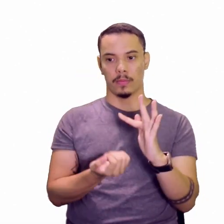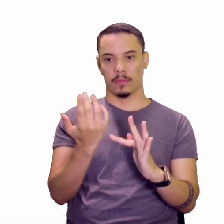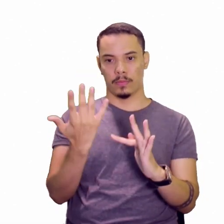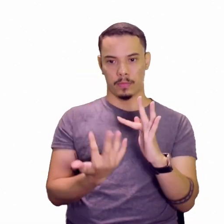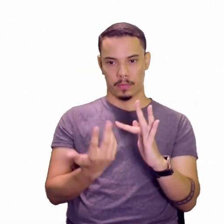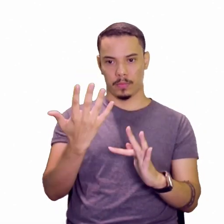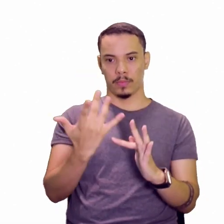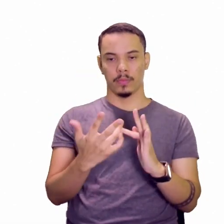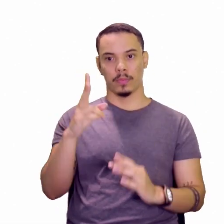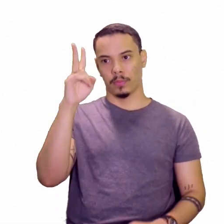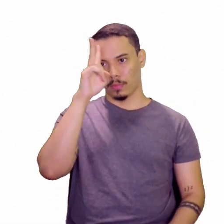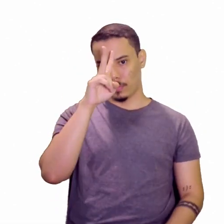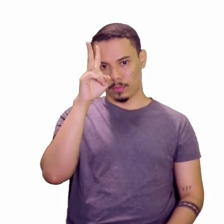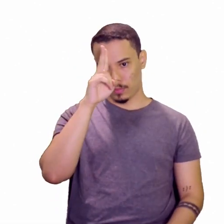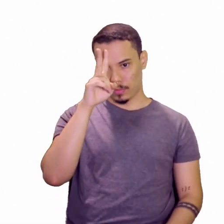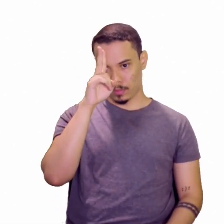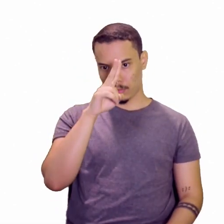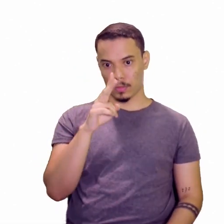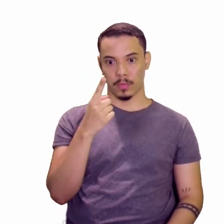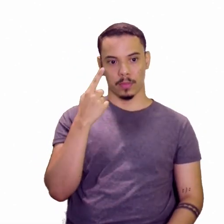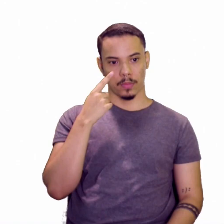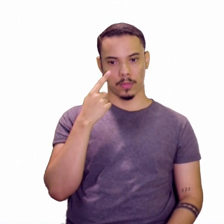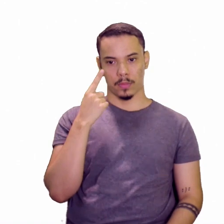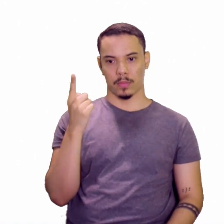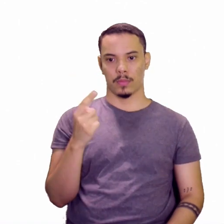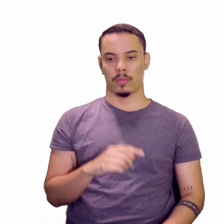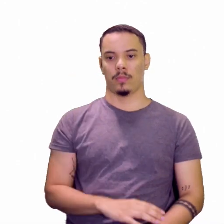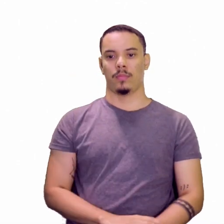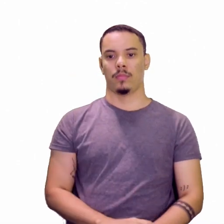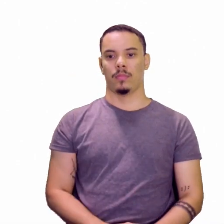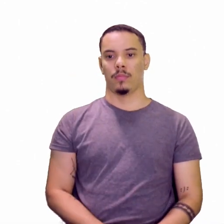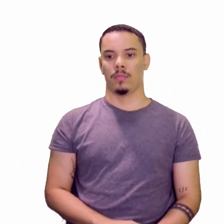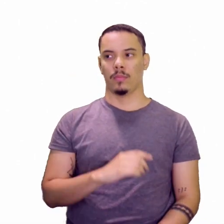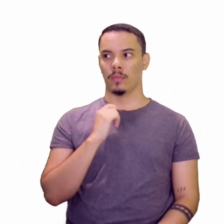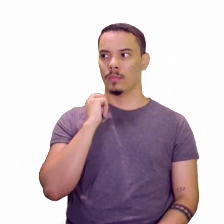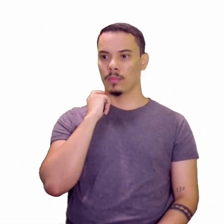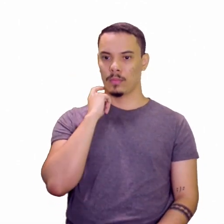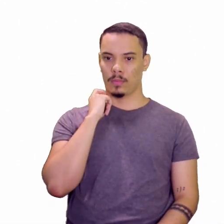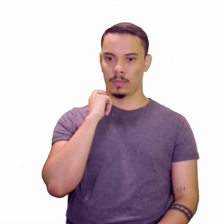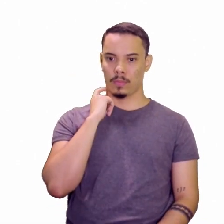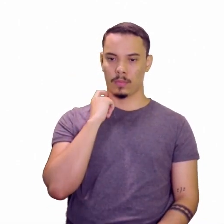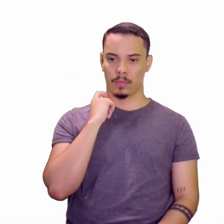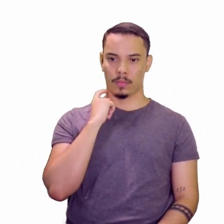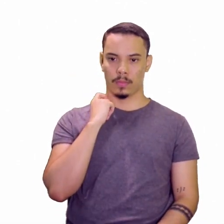que ela vem aqui, ó, canetinha.